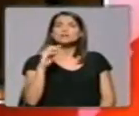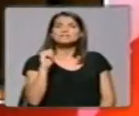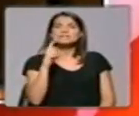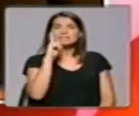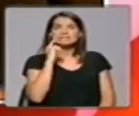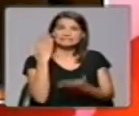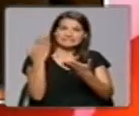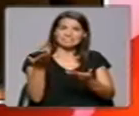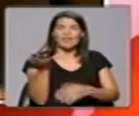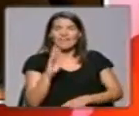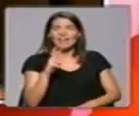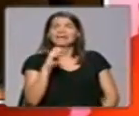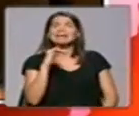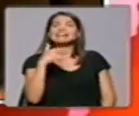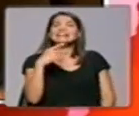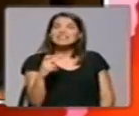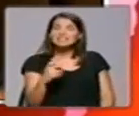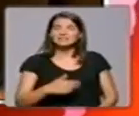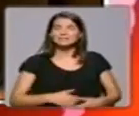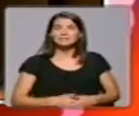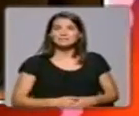de Carvalho. Olá, Rita.